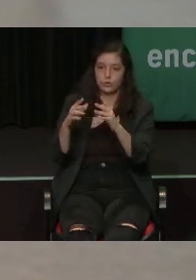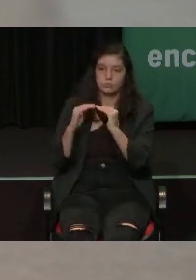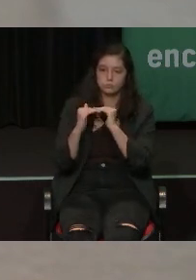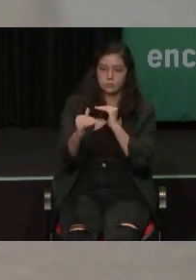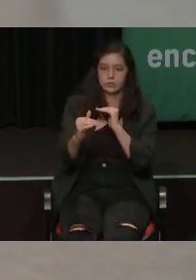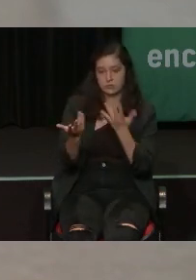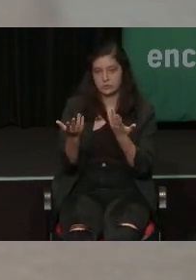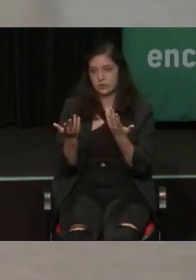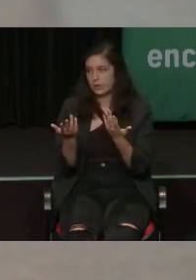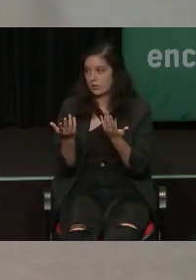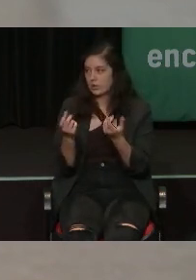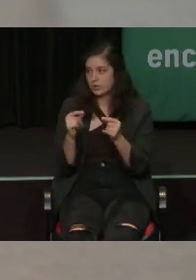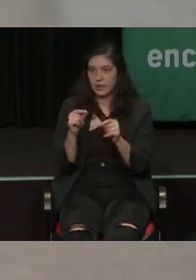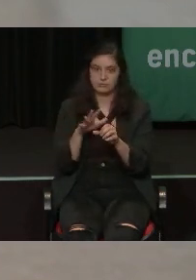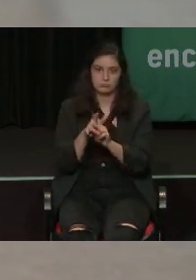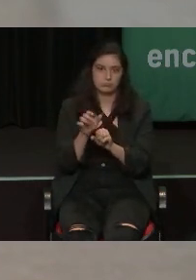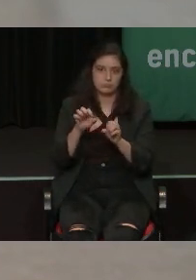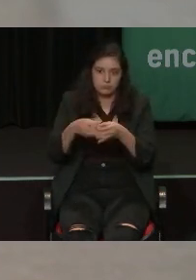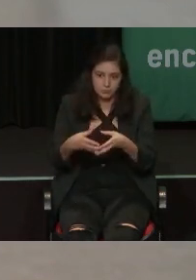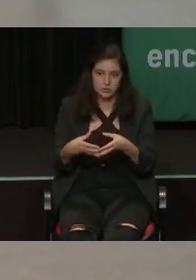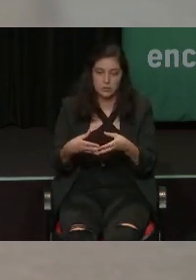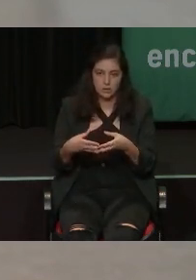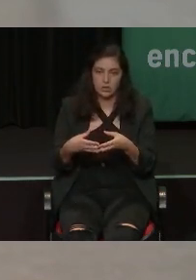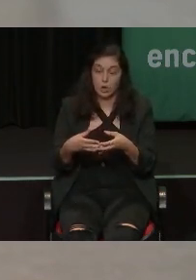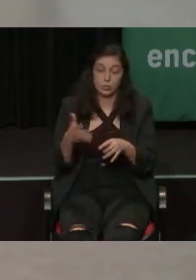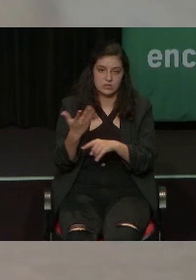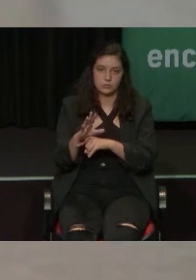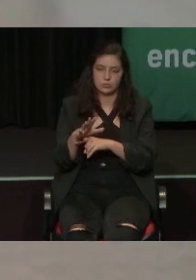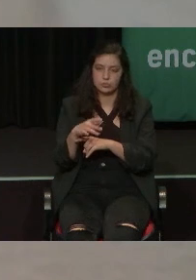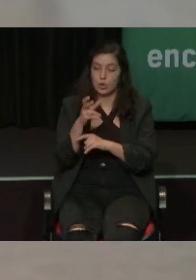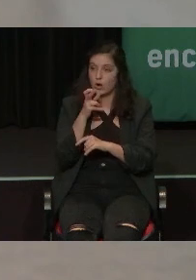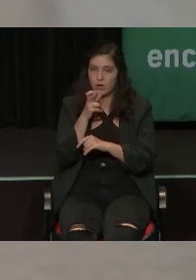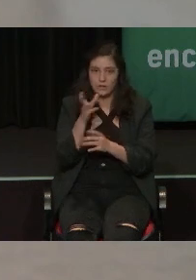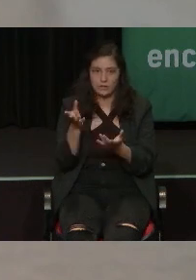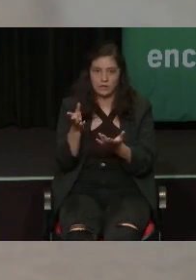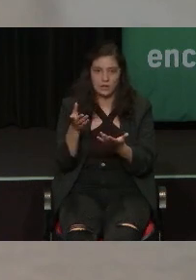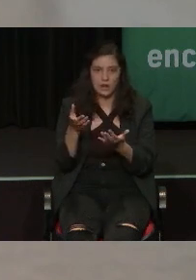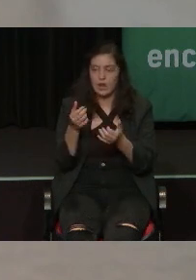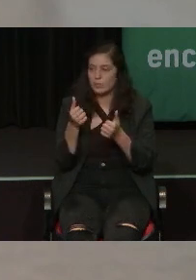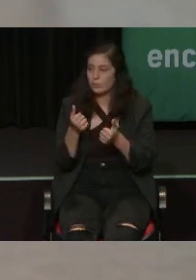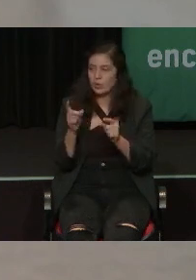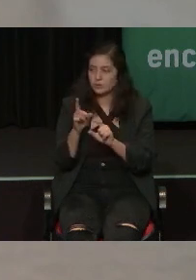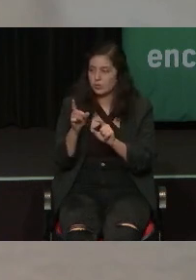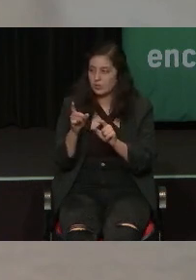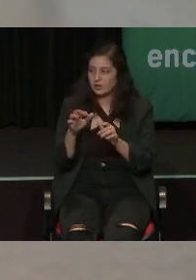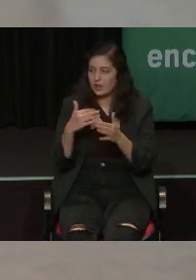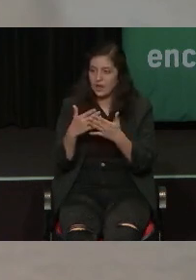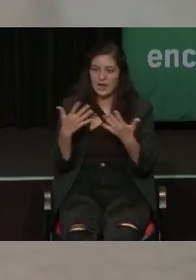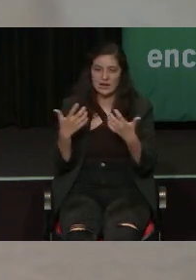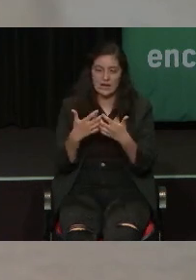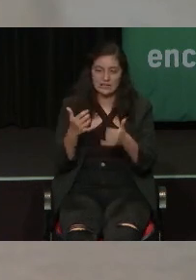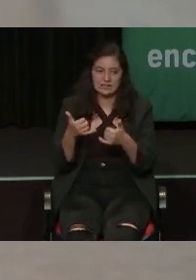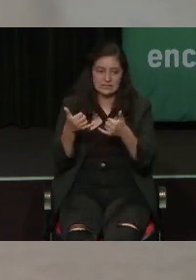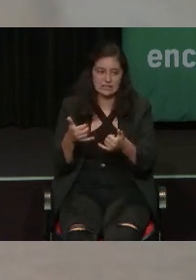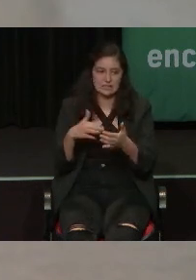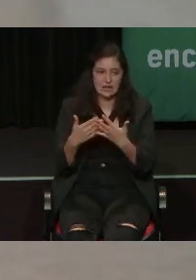houve momentos maus, a pandemia, 2 anos muito, muito maus. E não é bom um momento da ressaca da guerra em